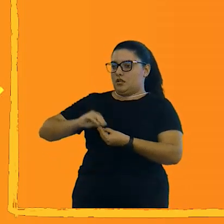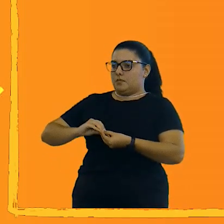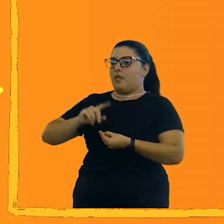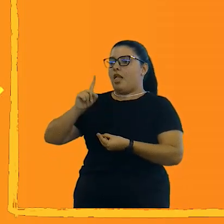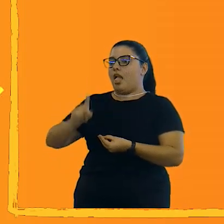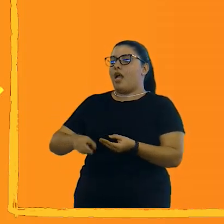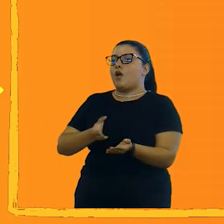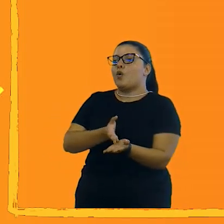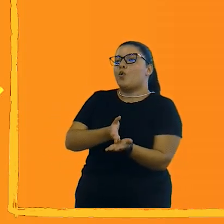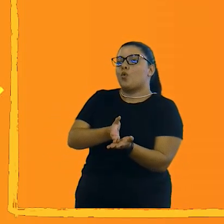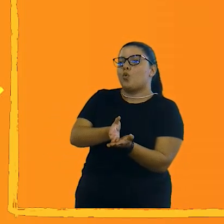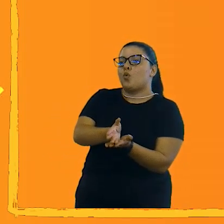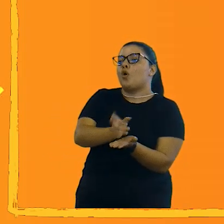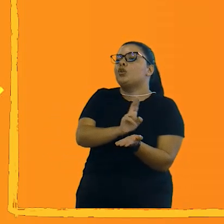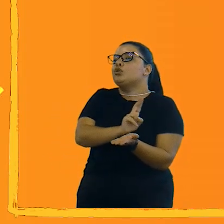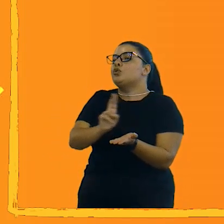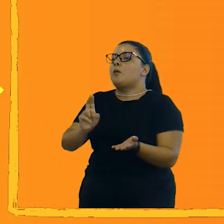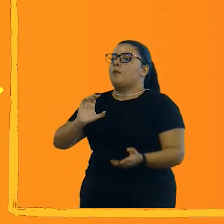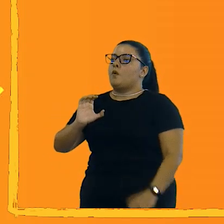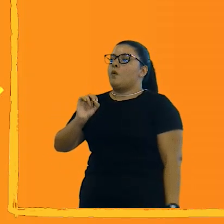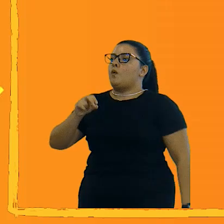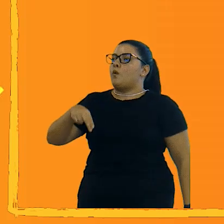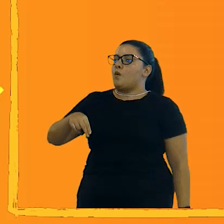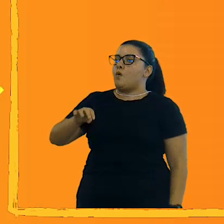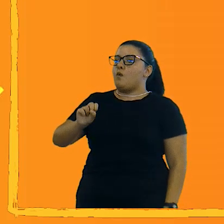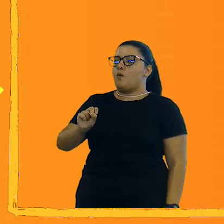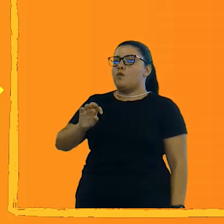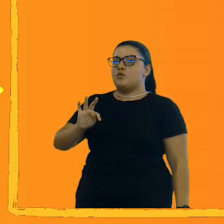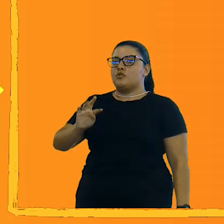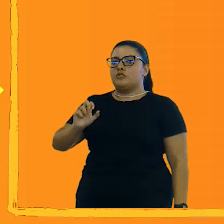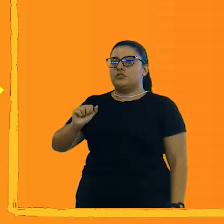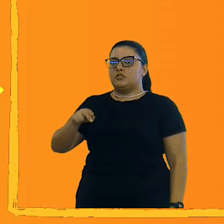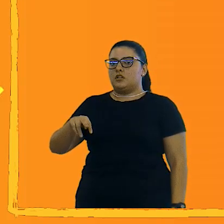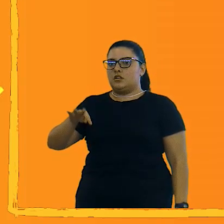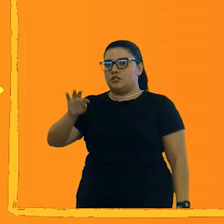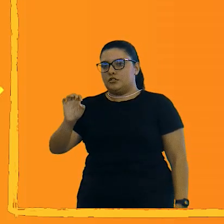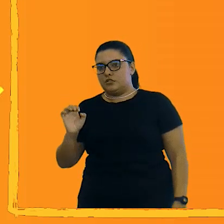constante e essa constante é chamada de